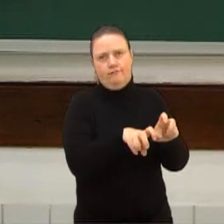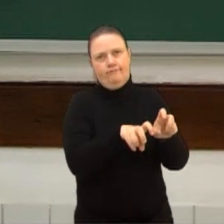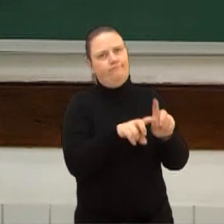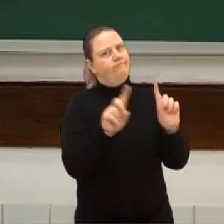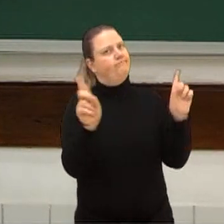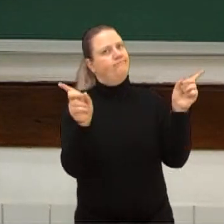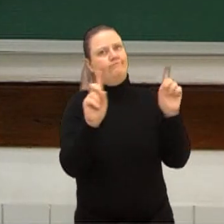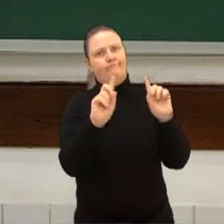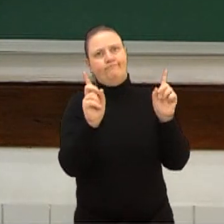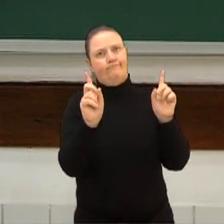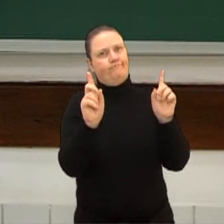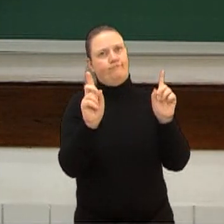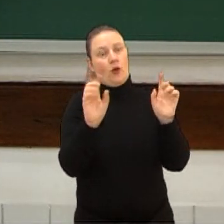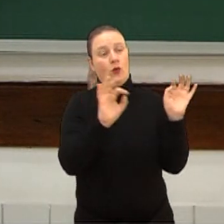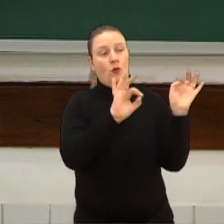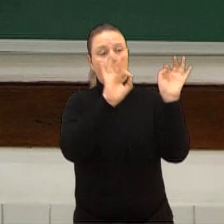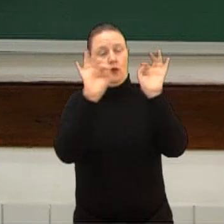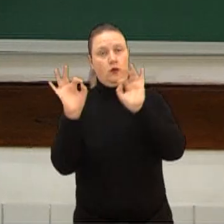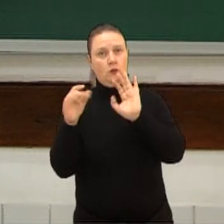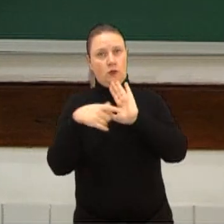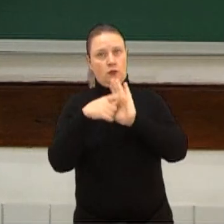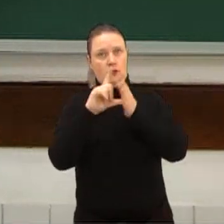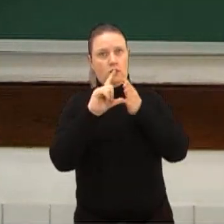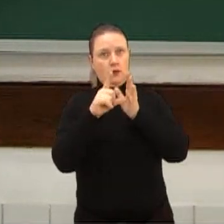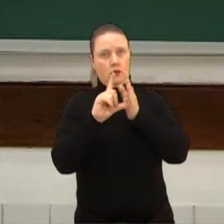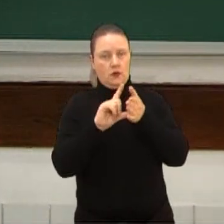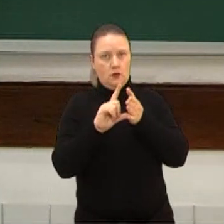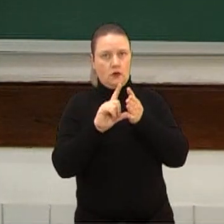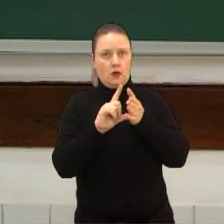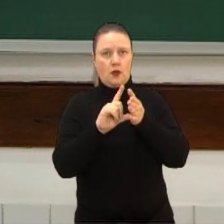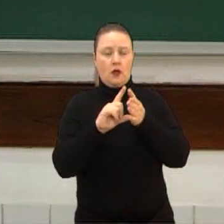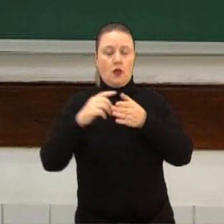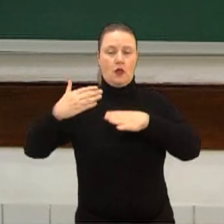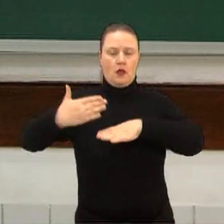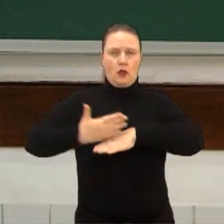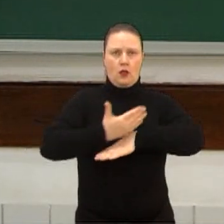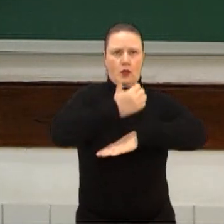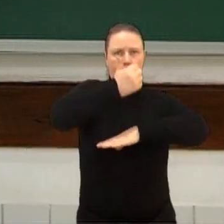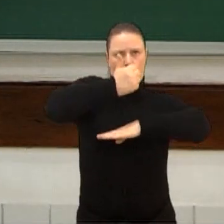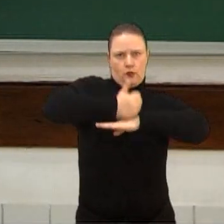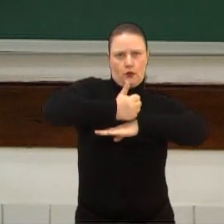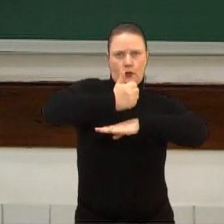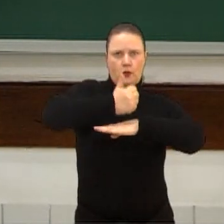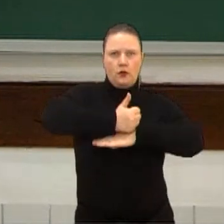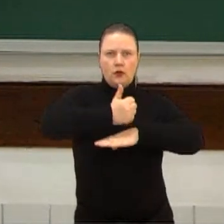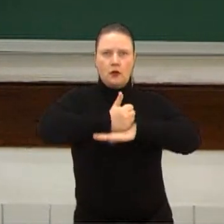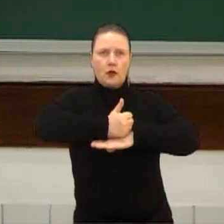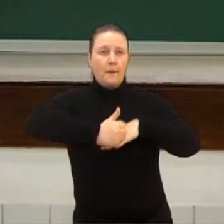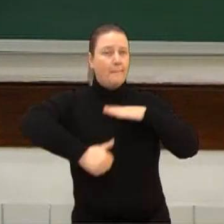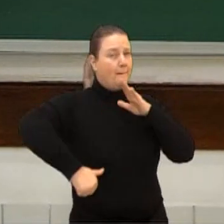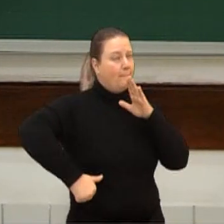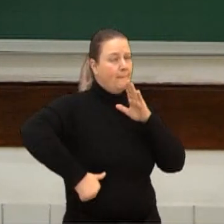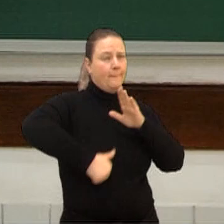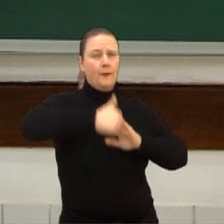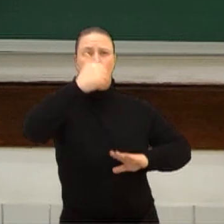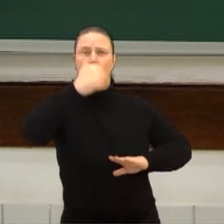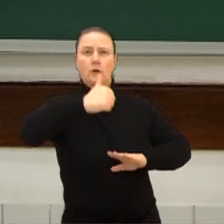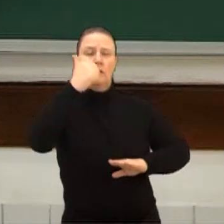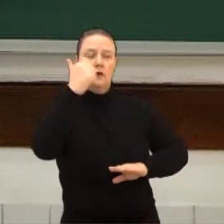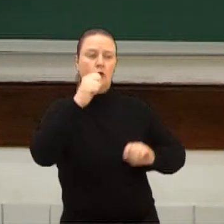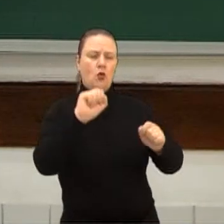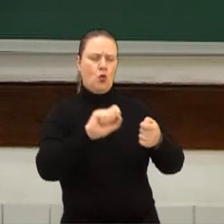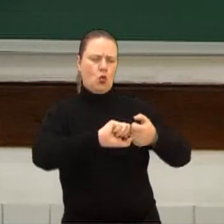anterior e naquele slide que tem a tabelinha, que a colonização de exploração tem a primazia da grande